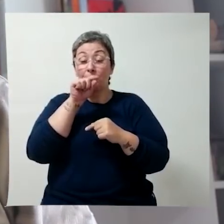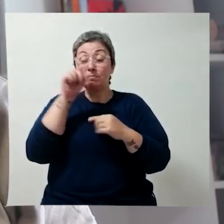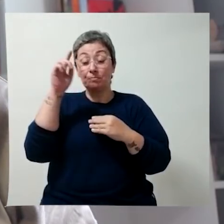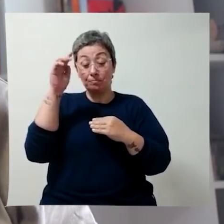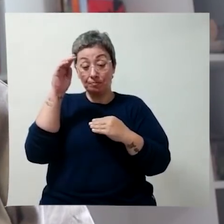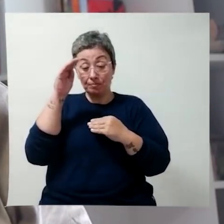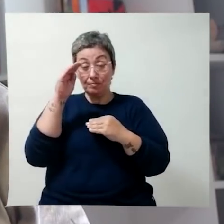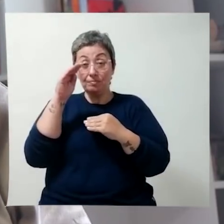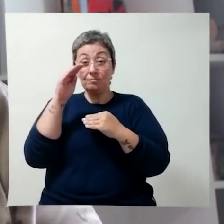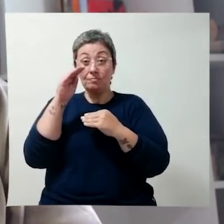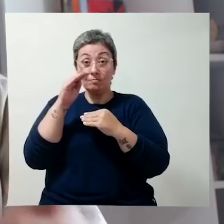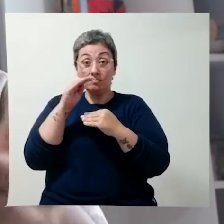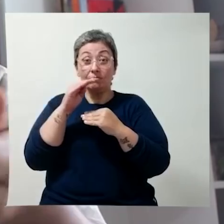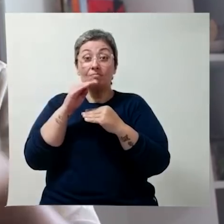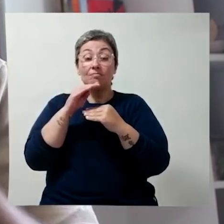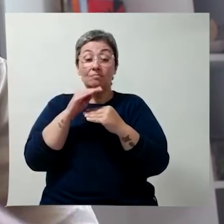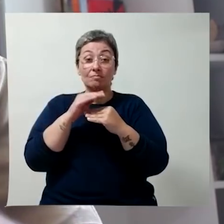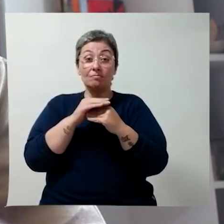Jaciara foi diminuindo.